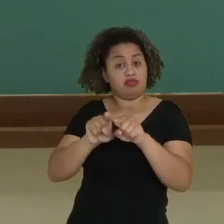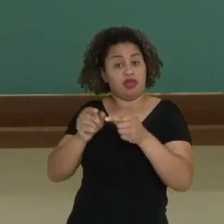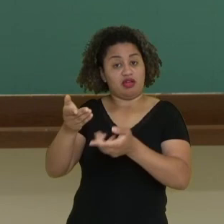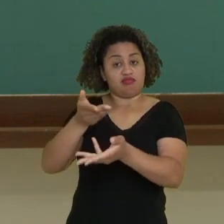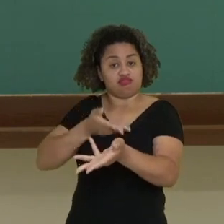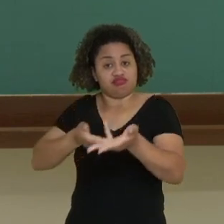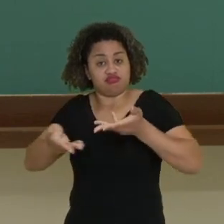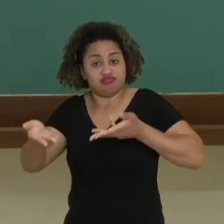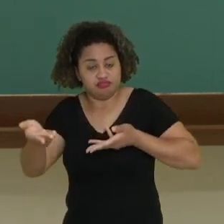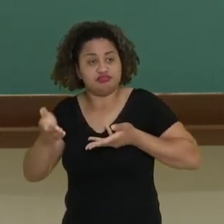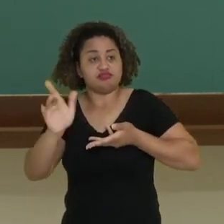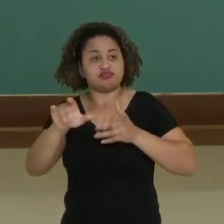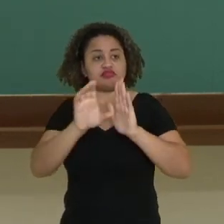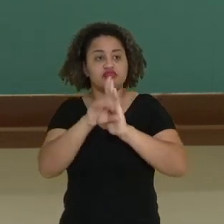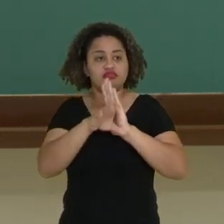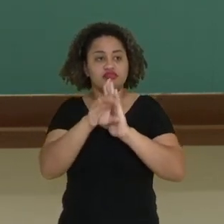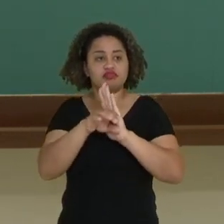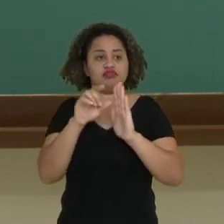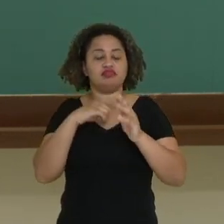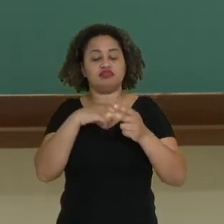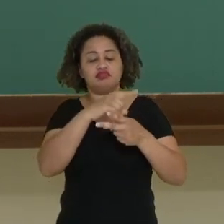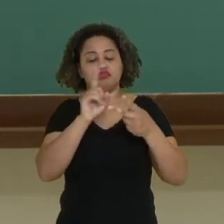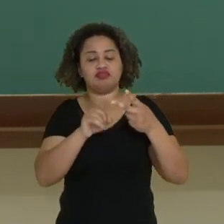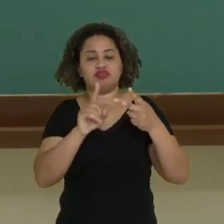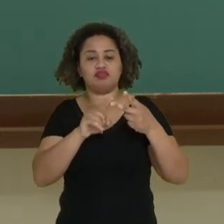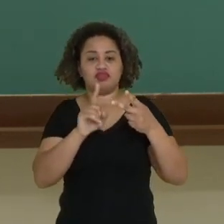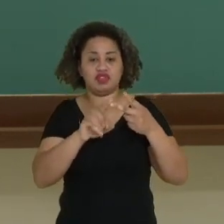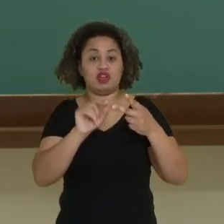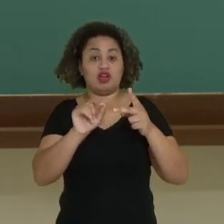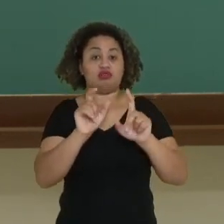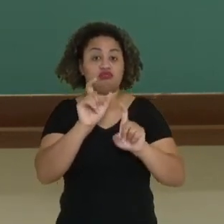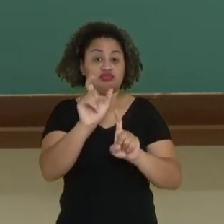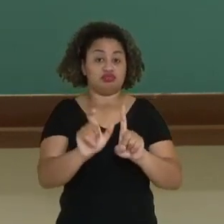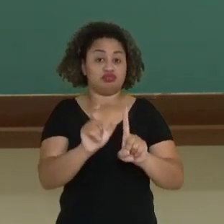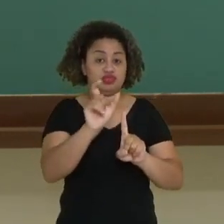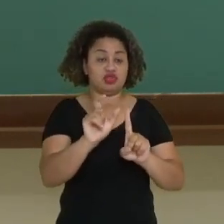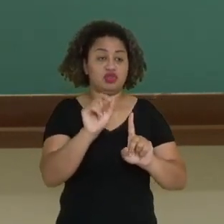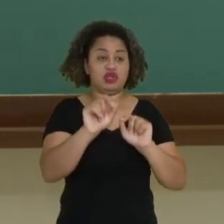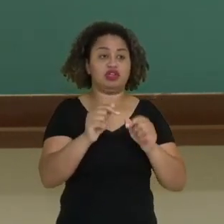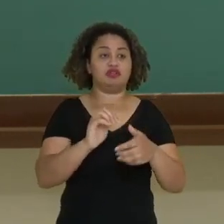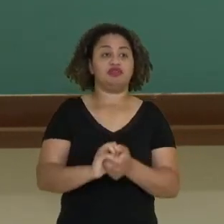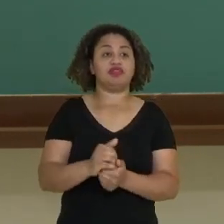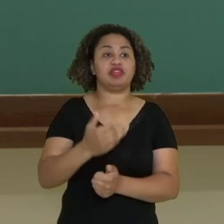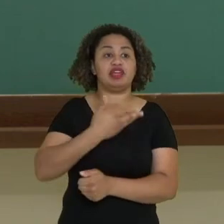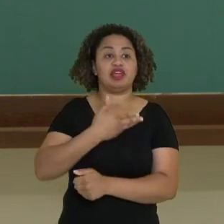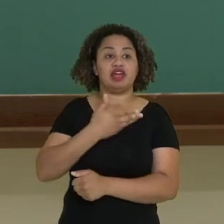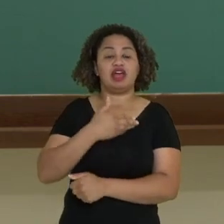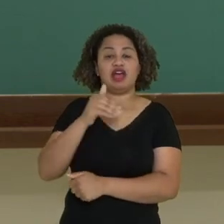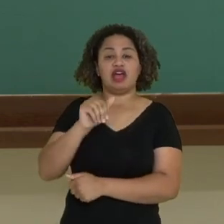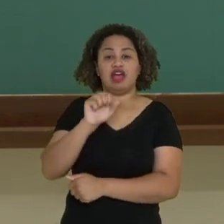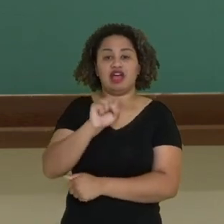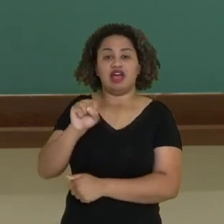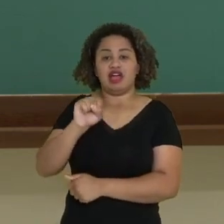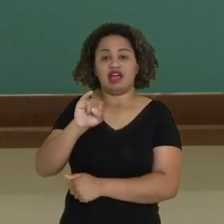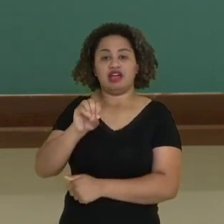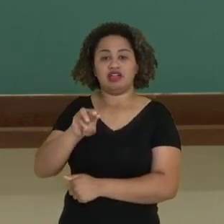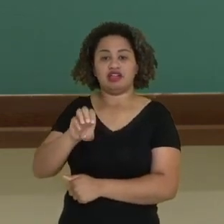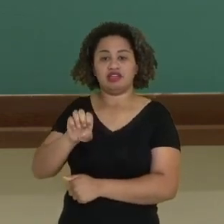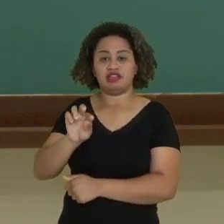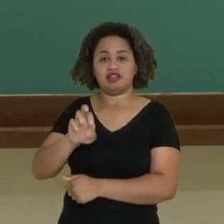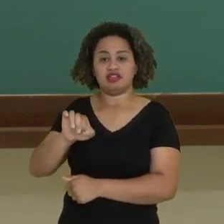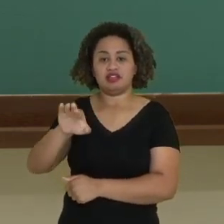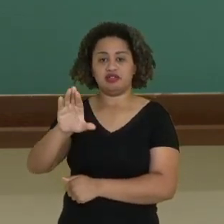Segundo conceito, colocado aqui em linguagem verbal. Amizade assimétrica, ou